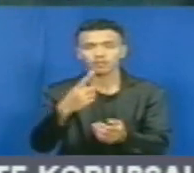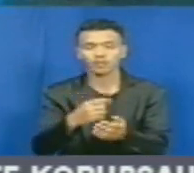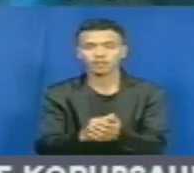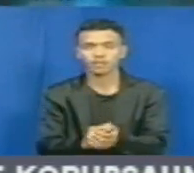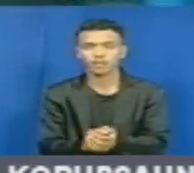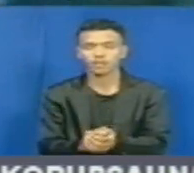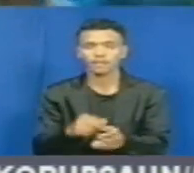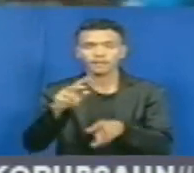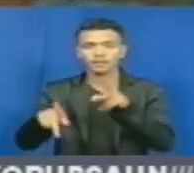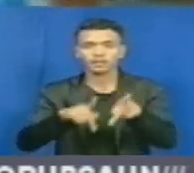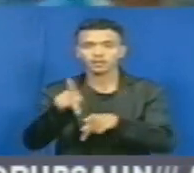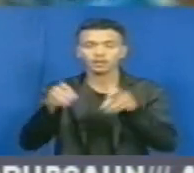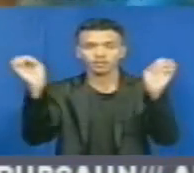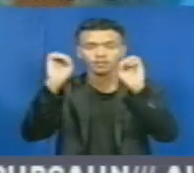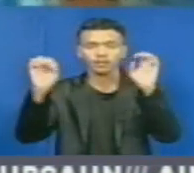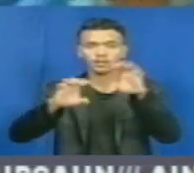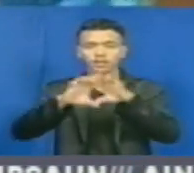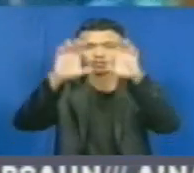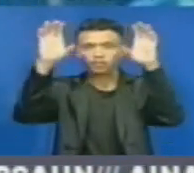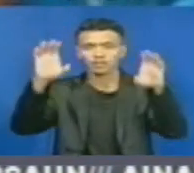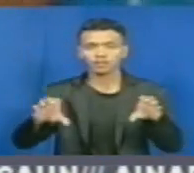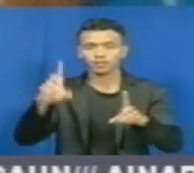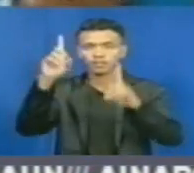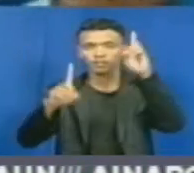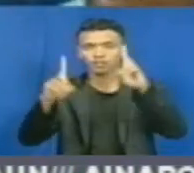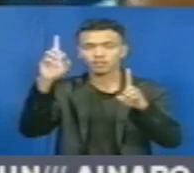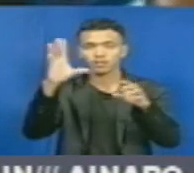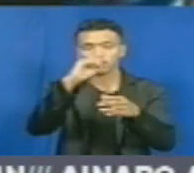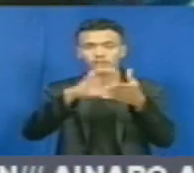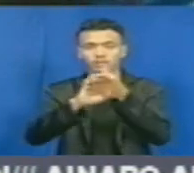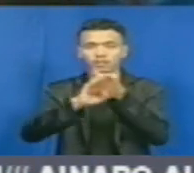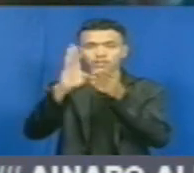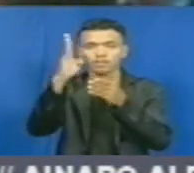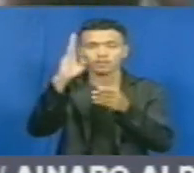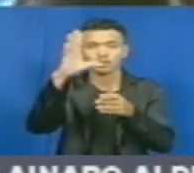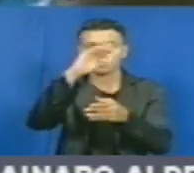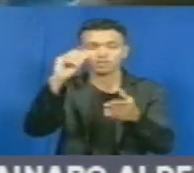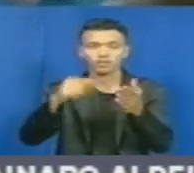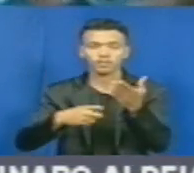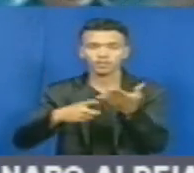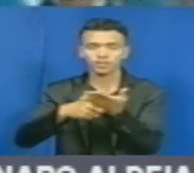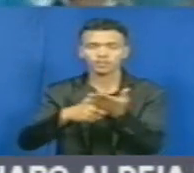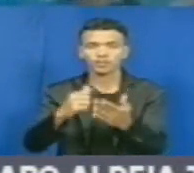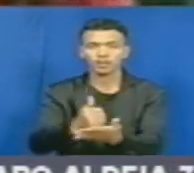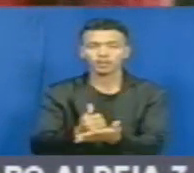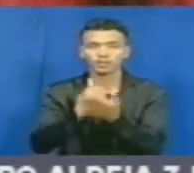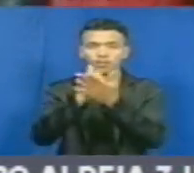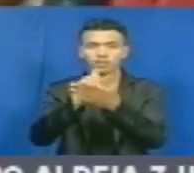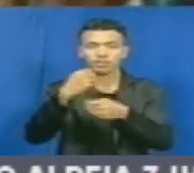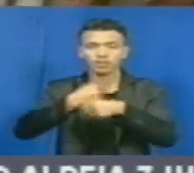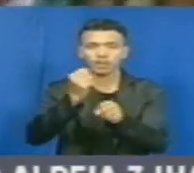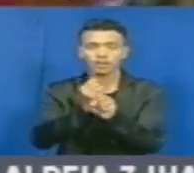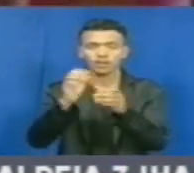maioria cidadão lei a certidão no RTL, bilhete de identidade, no passaporte. Turneta facilita o processo de